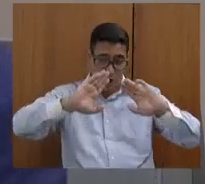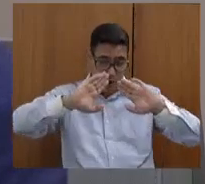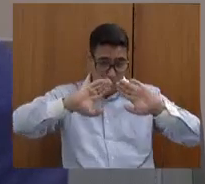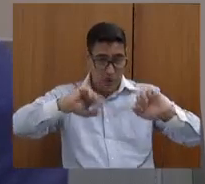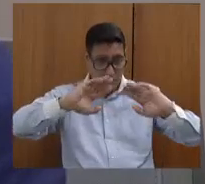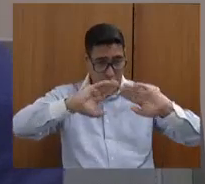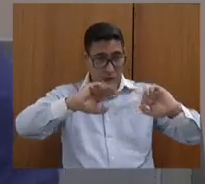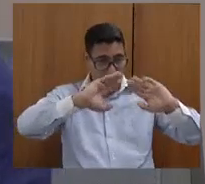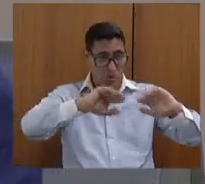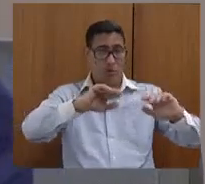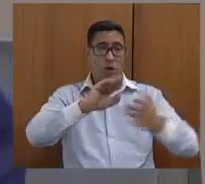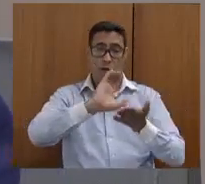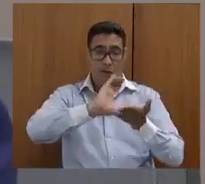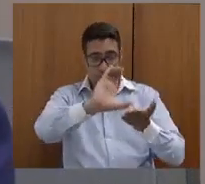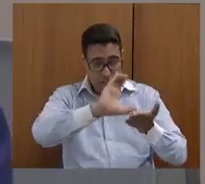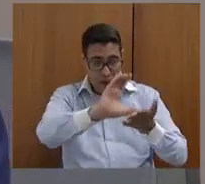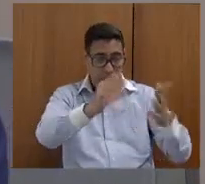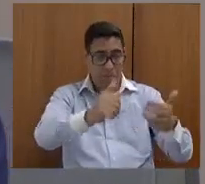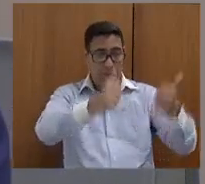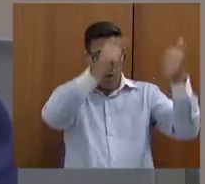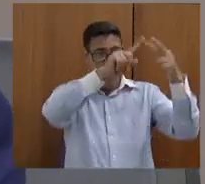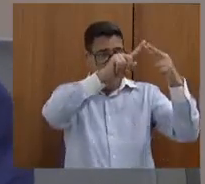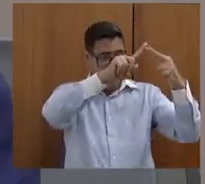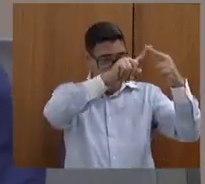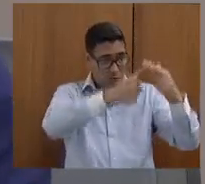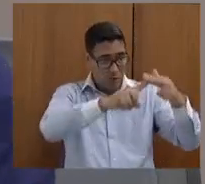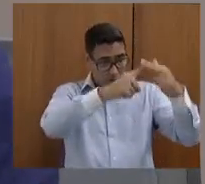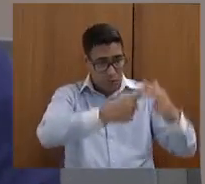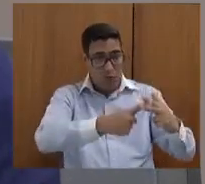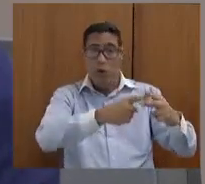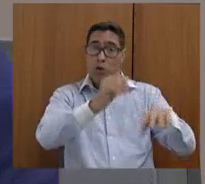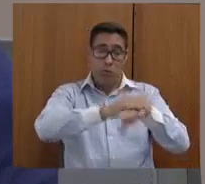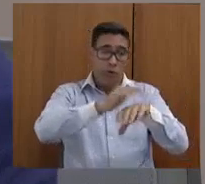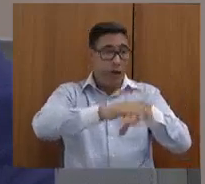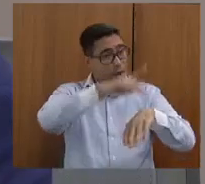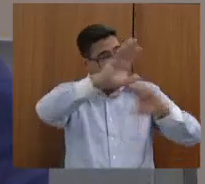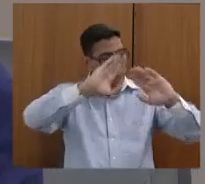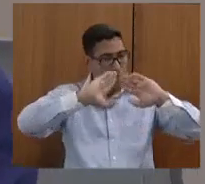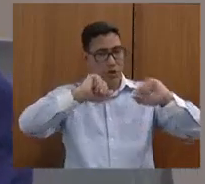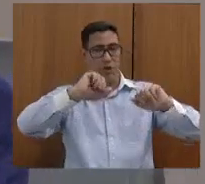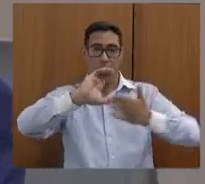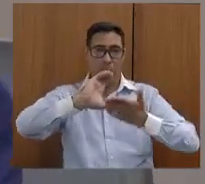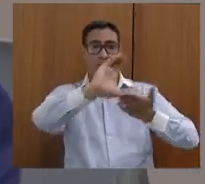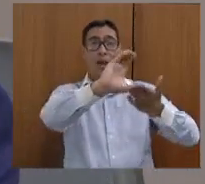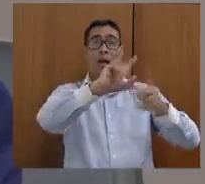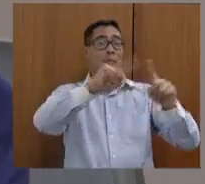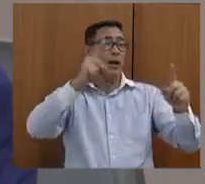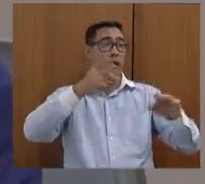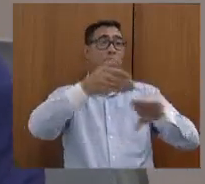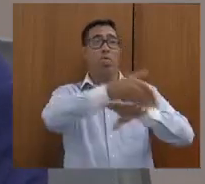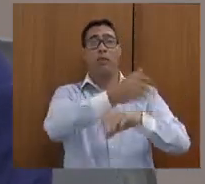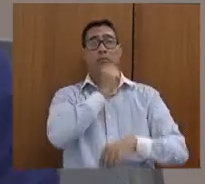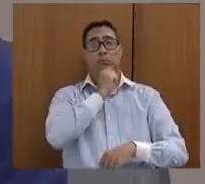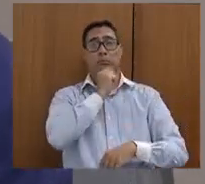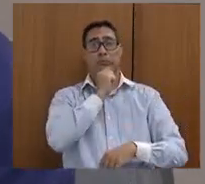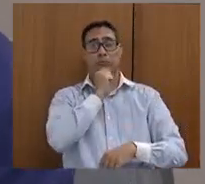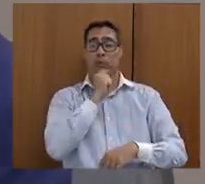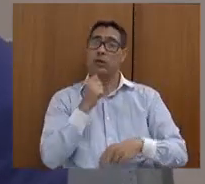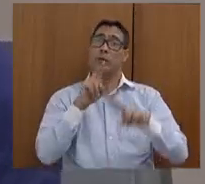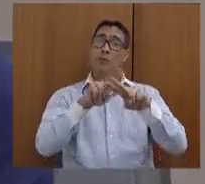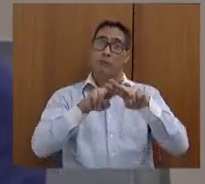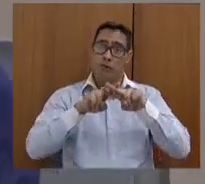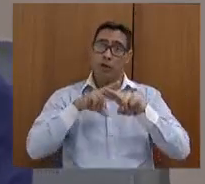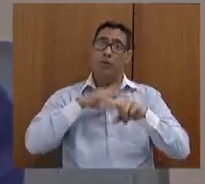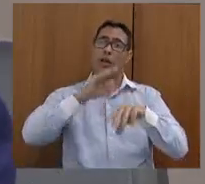para adequar a infraestrutura porque eles solicitavam verbo e não recebiam isso vem sendo uma mudança cultural esse relatório do